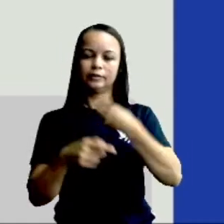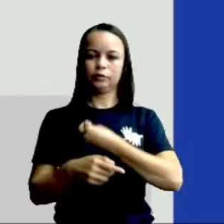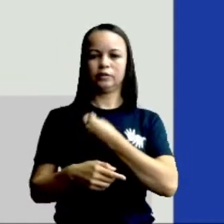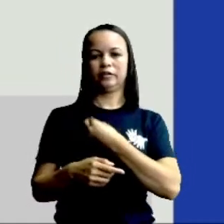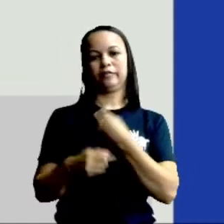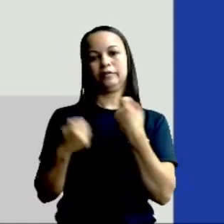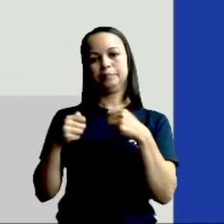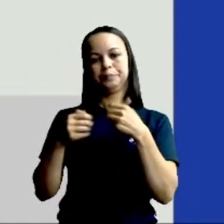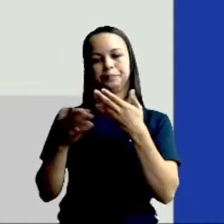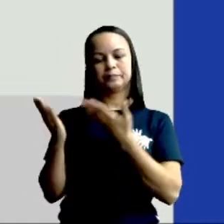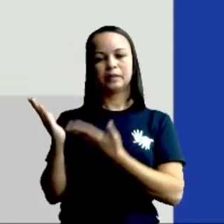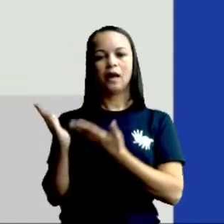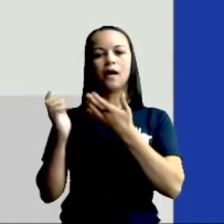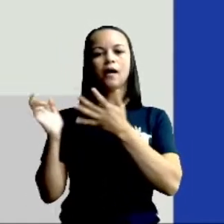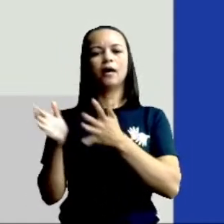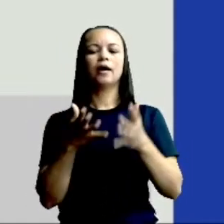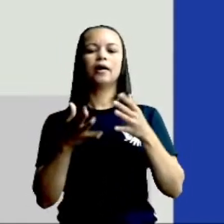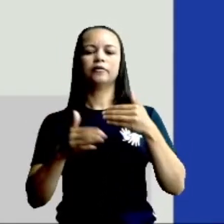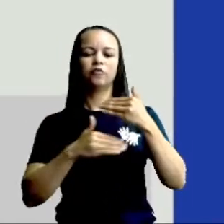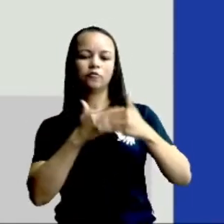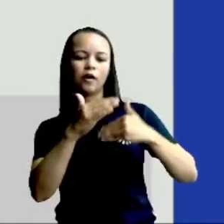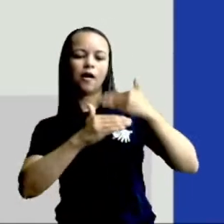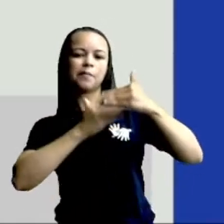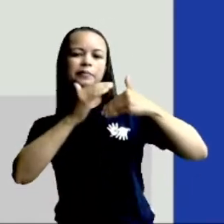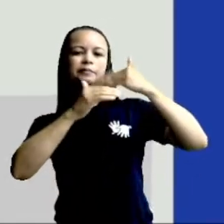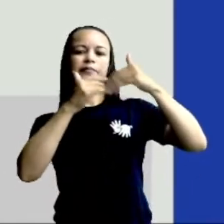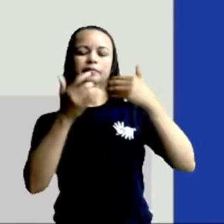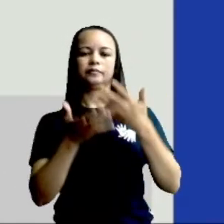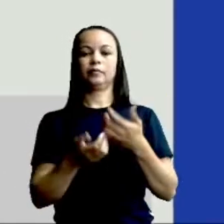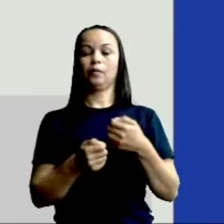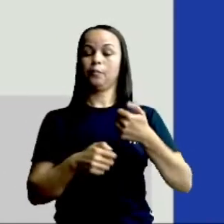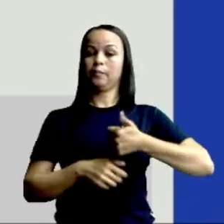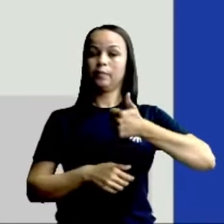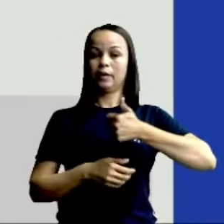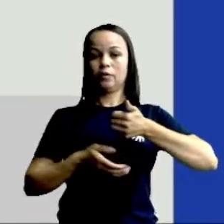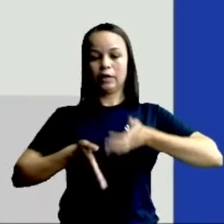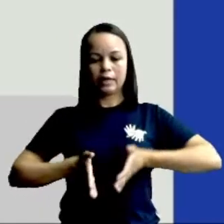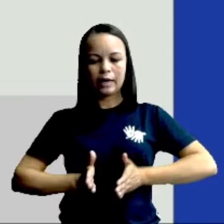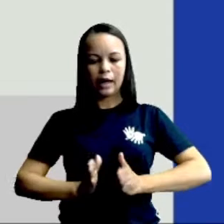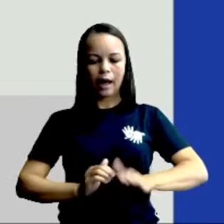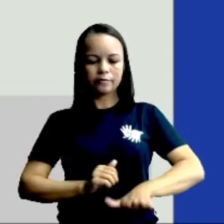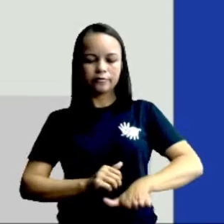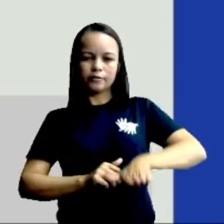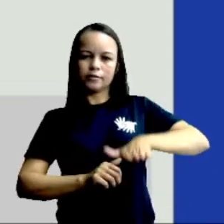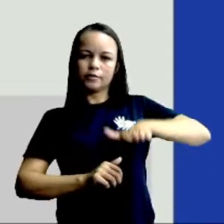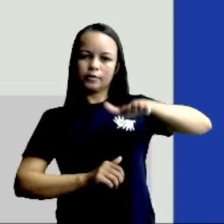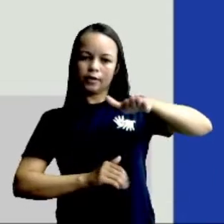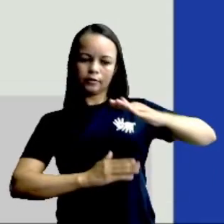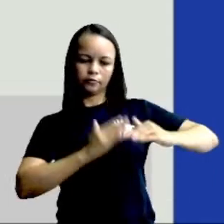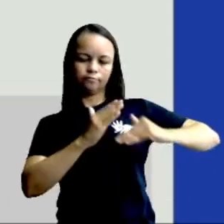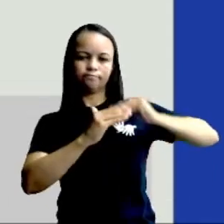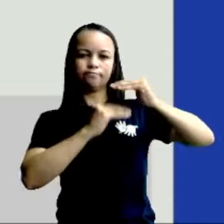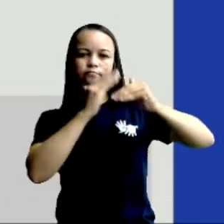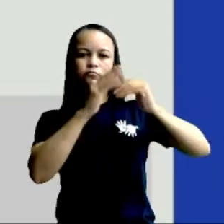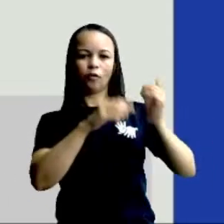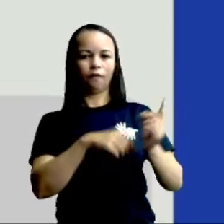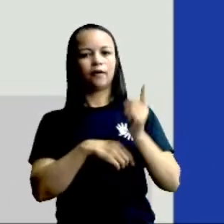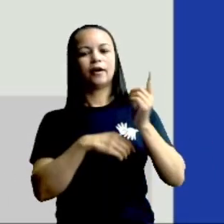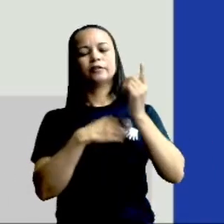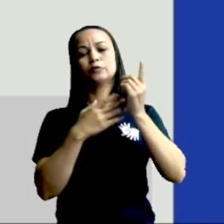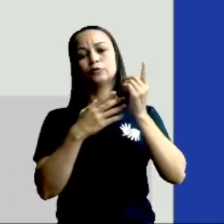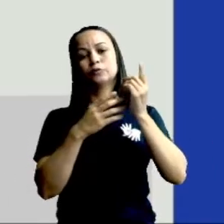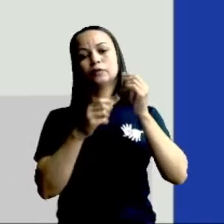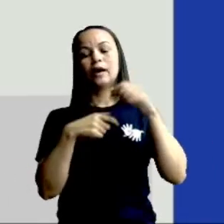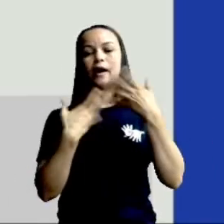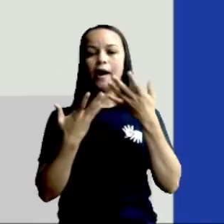justamente envolve a questão da reprodução. Então, primeiro a gente nasce, cresce, se desenvolve, fica adulto,